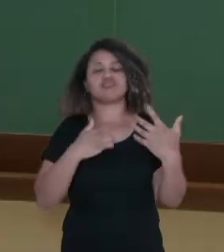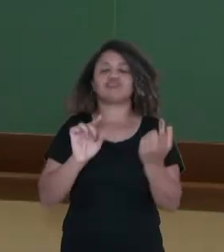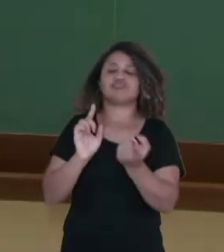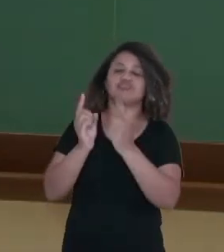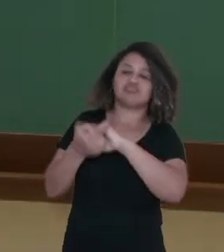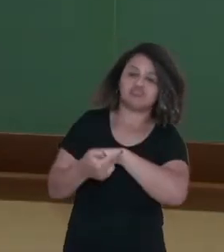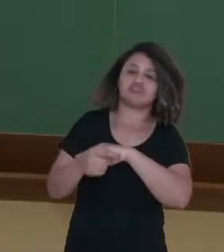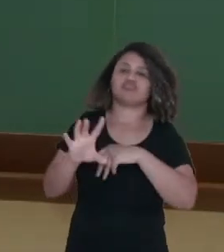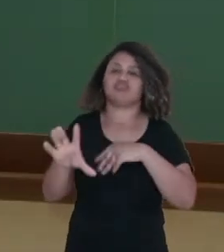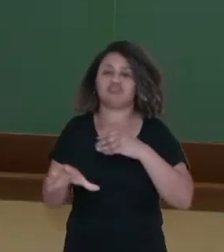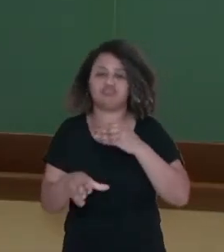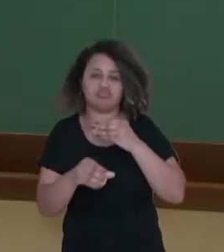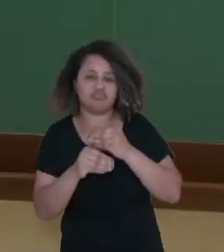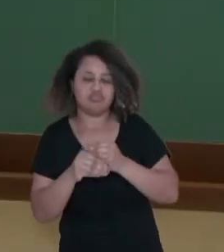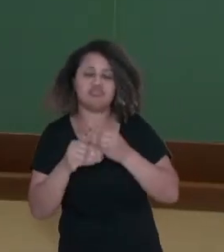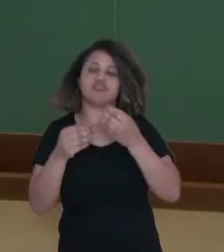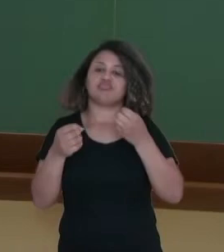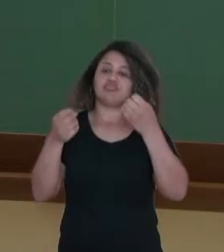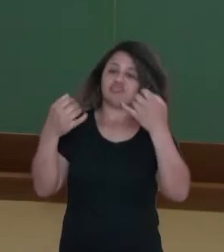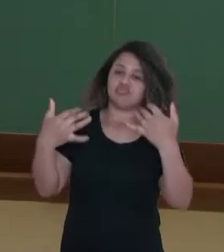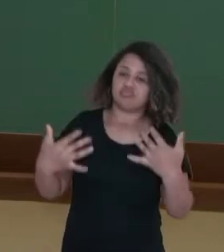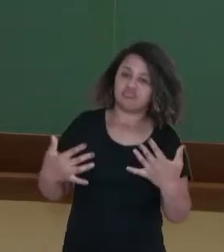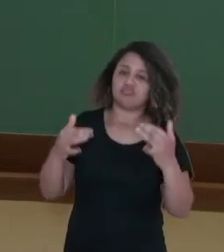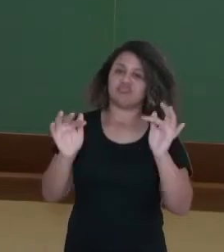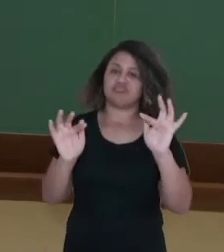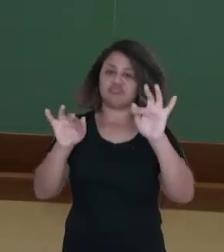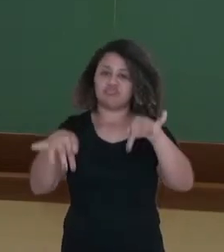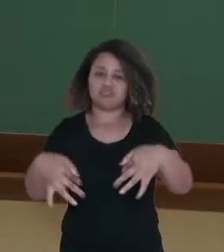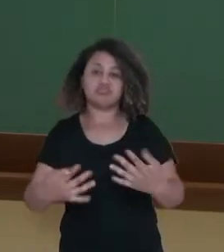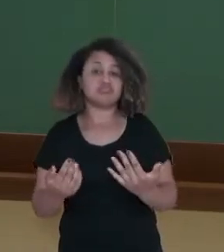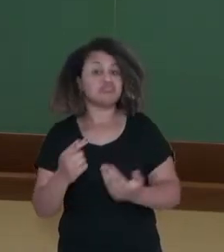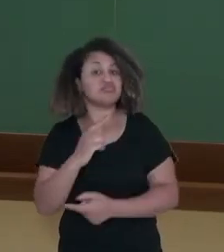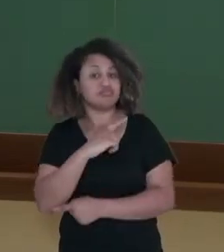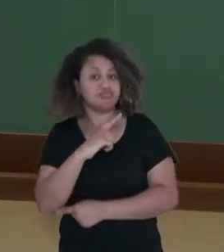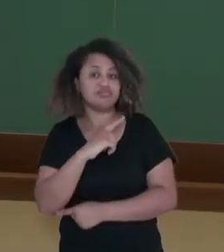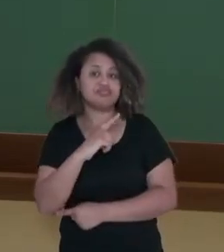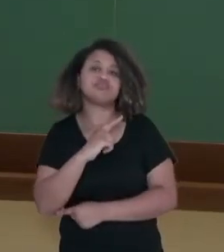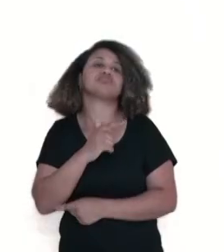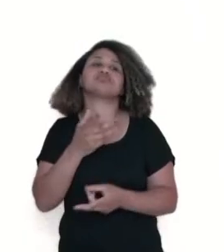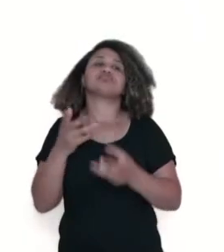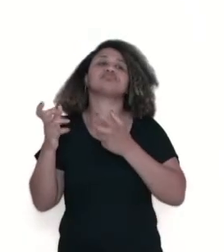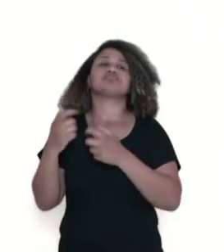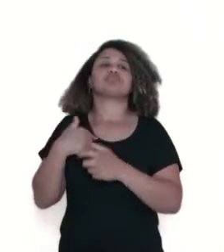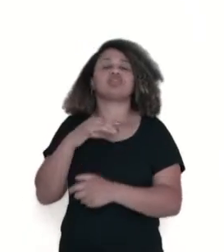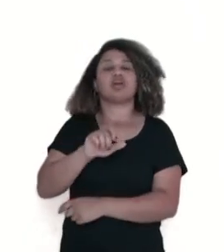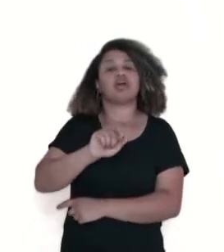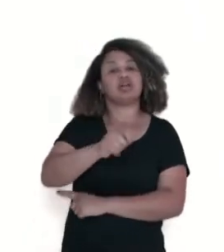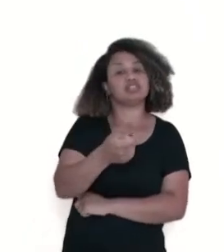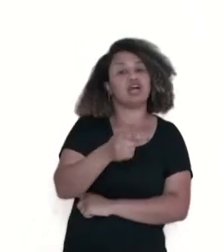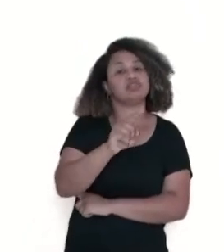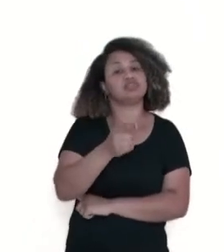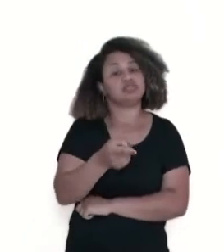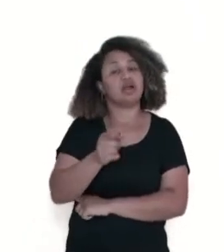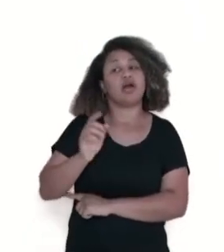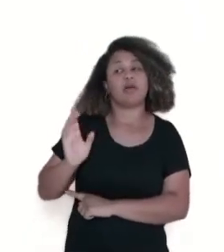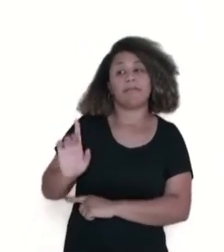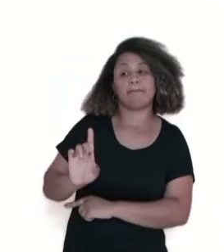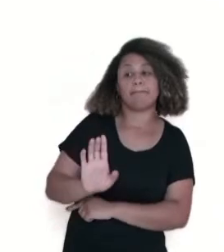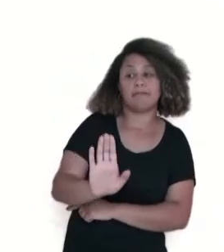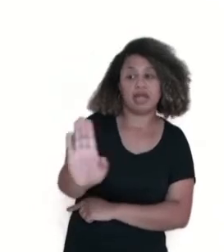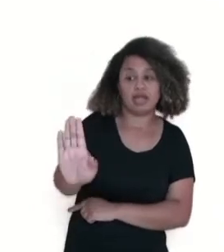adversativa, alternativa, conclusiva, ela apresenta. Vamos ver o exemplo. Pegou a chave, vírgula, abriu a